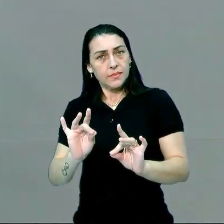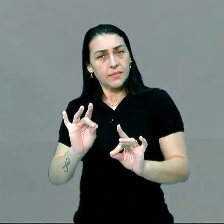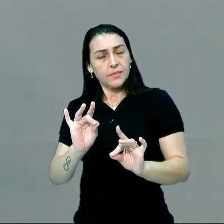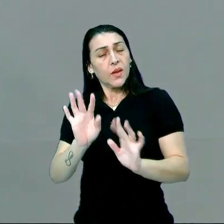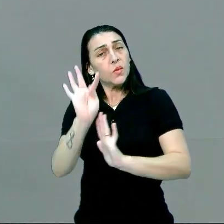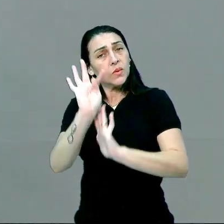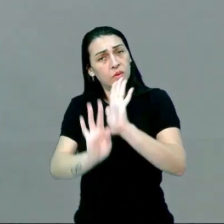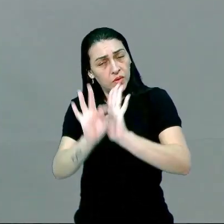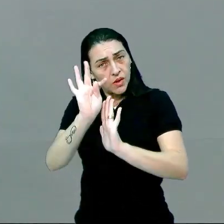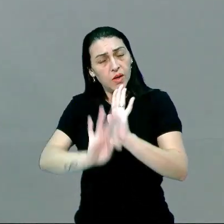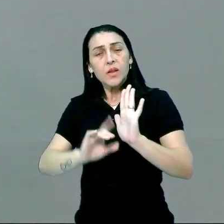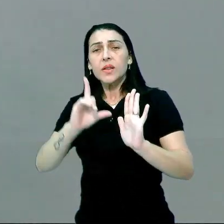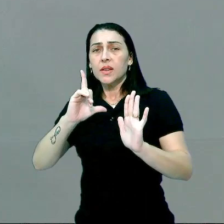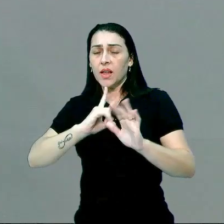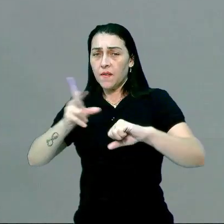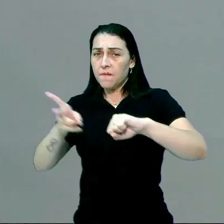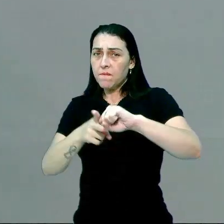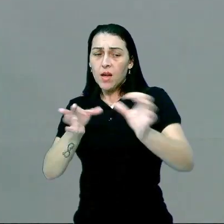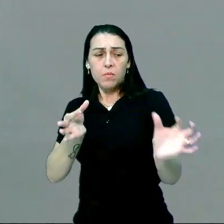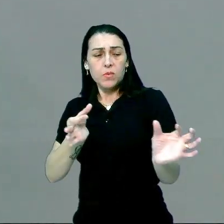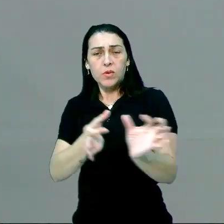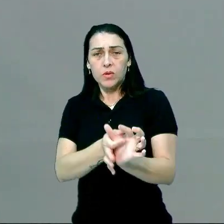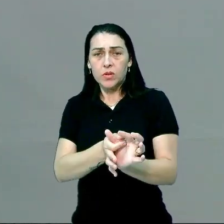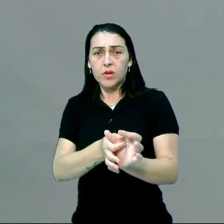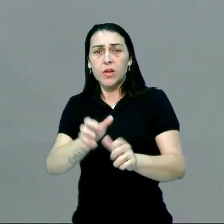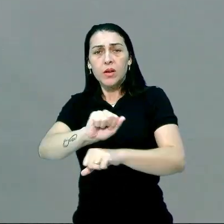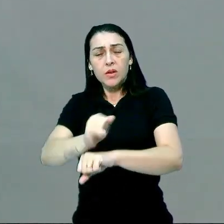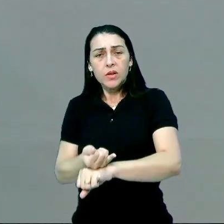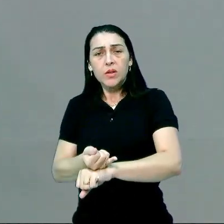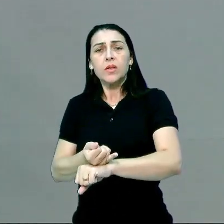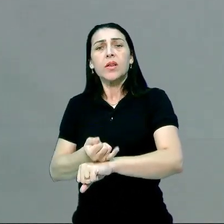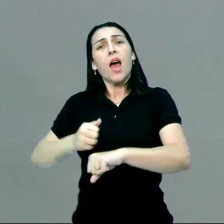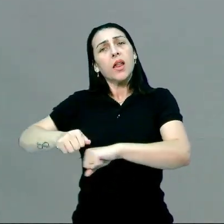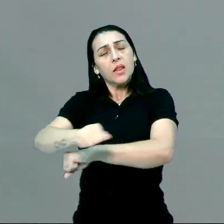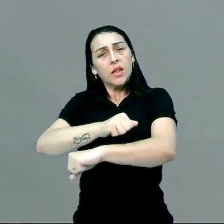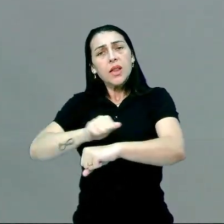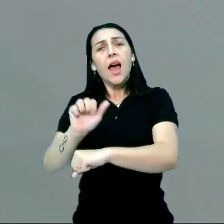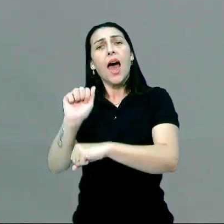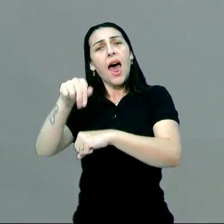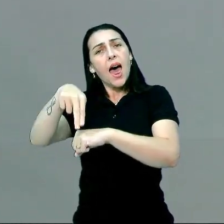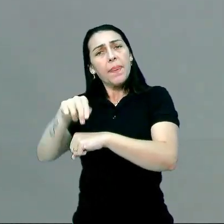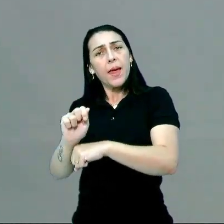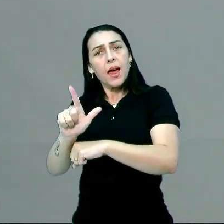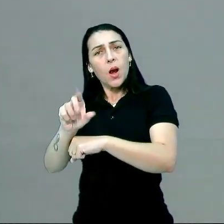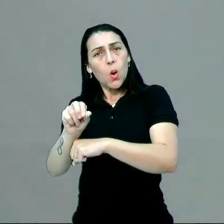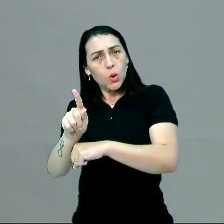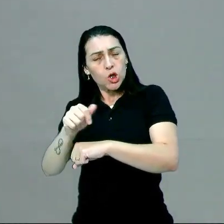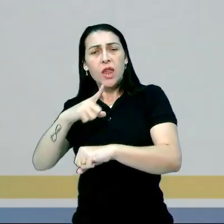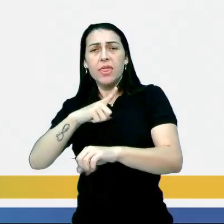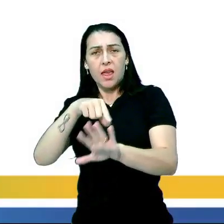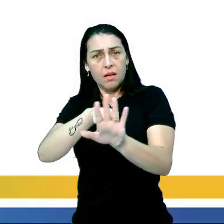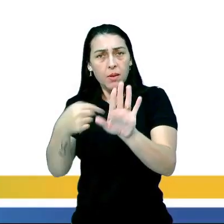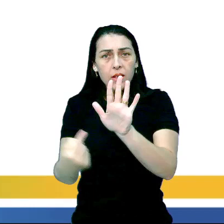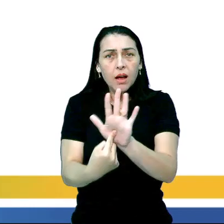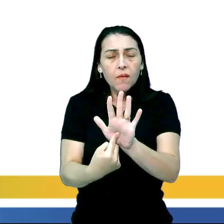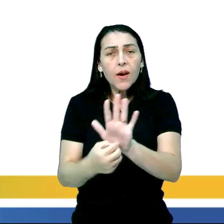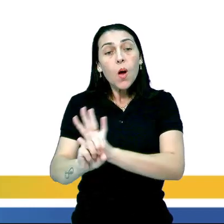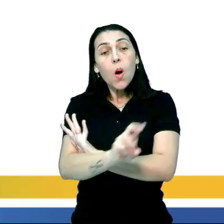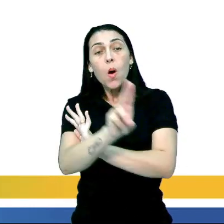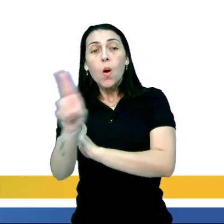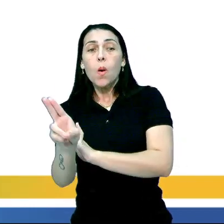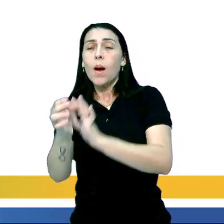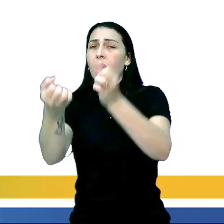que esse texto ele tem verbo de ligação, adjetivo, faz alguma analogia, tem alguma metáfora?